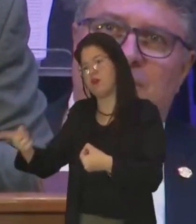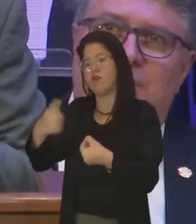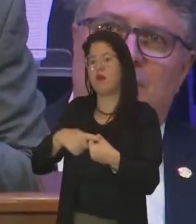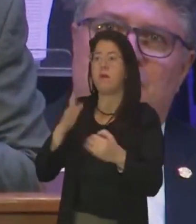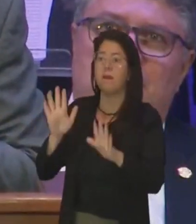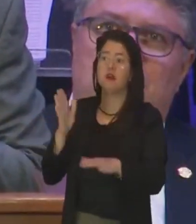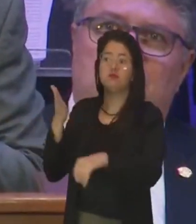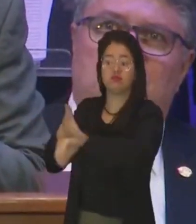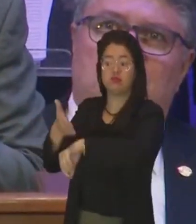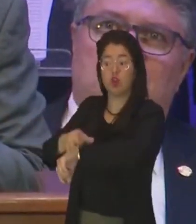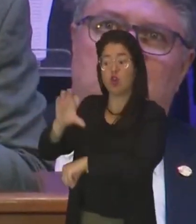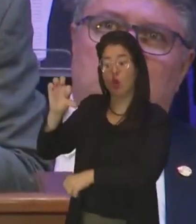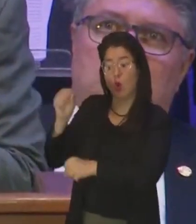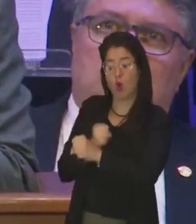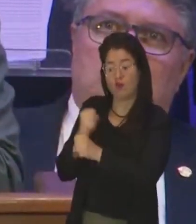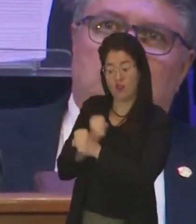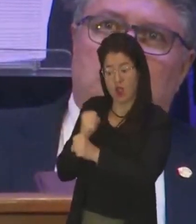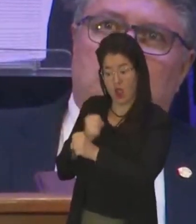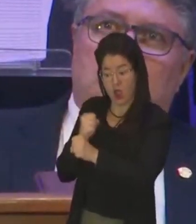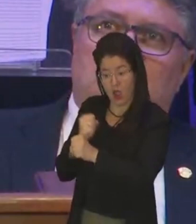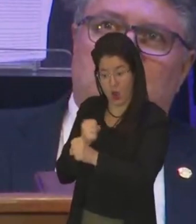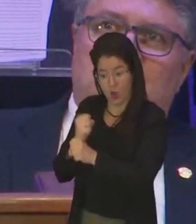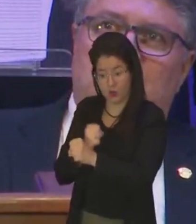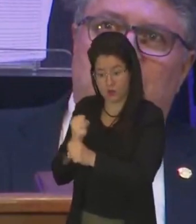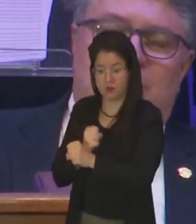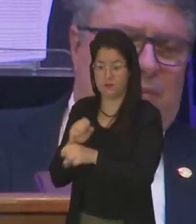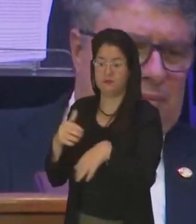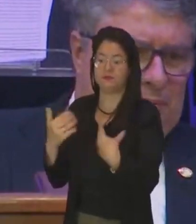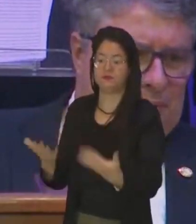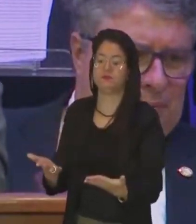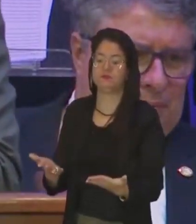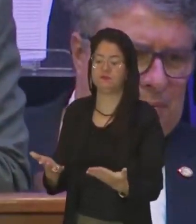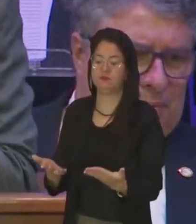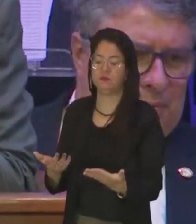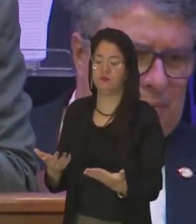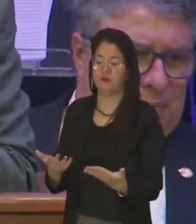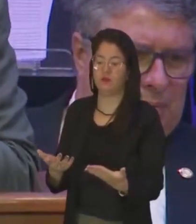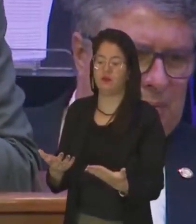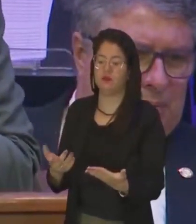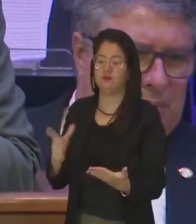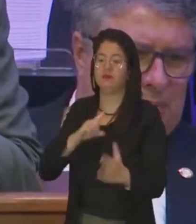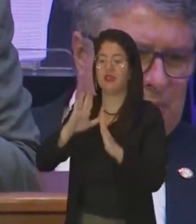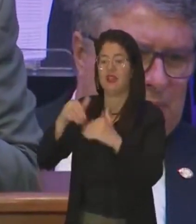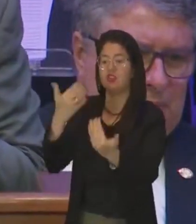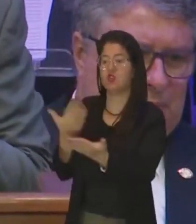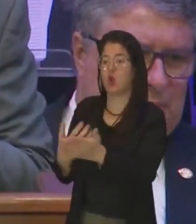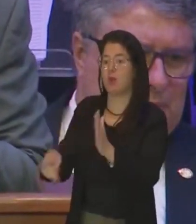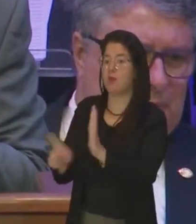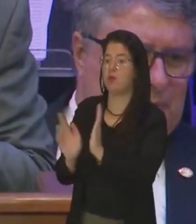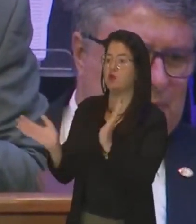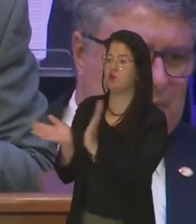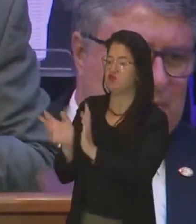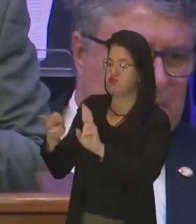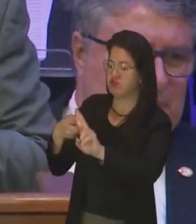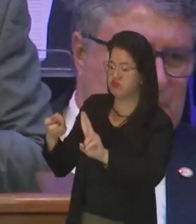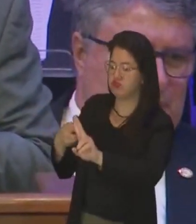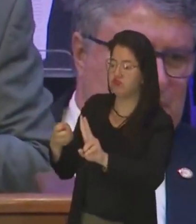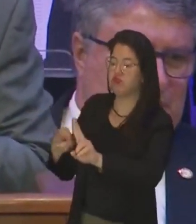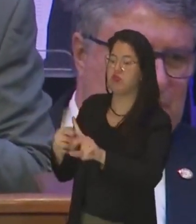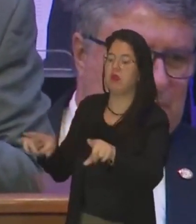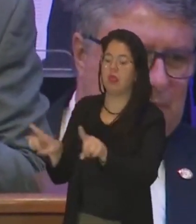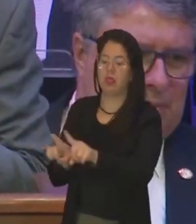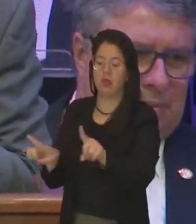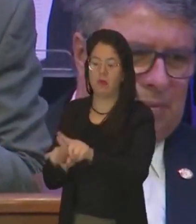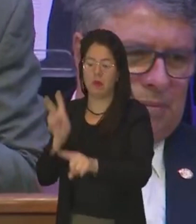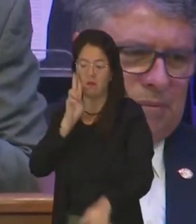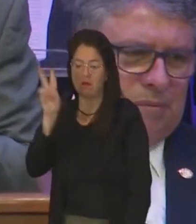9 anos. A construção maior aí que vocês veem um pouco para baixo é a escola da aldeia. E mais para baixo um pouquinho